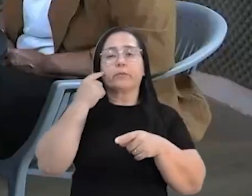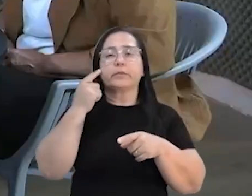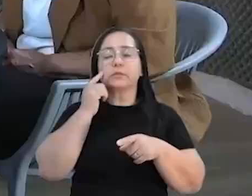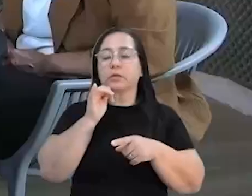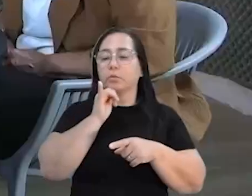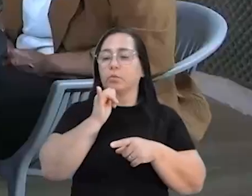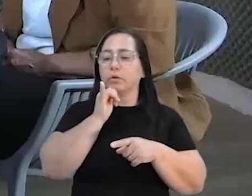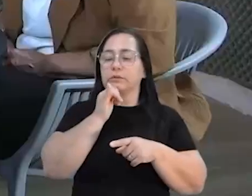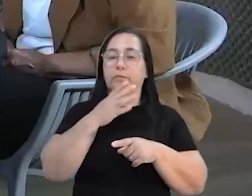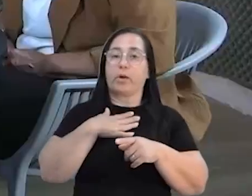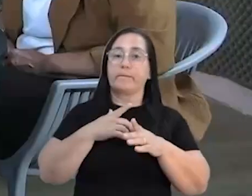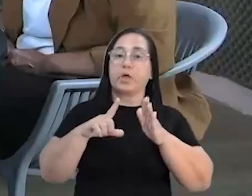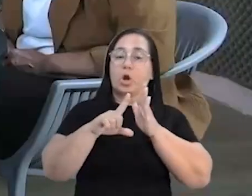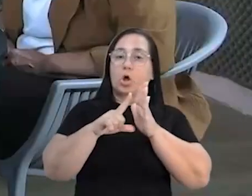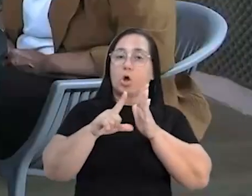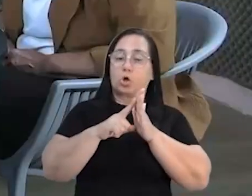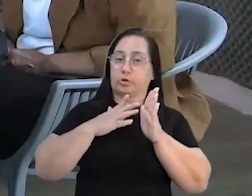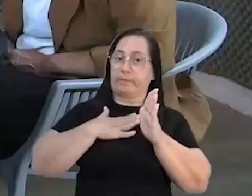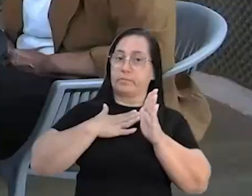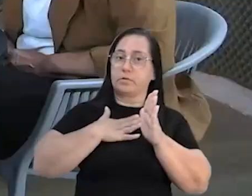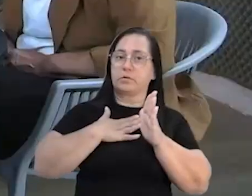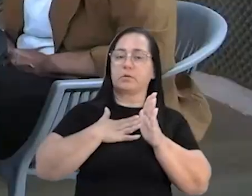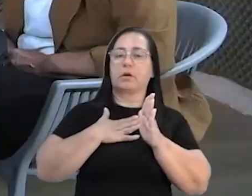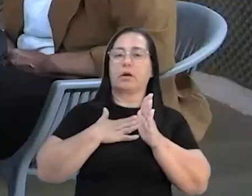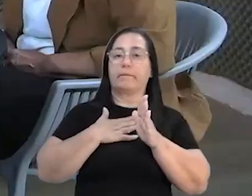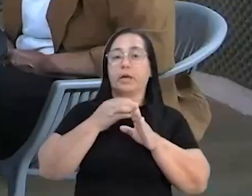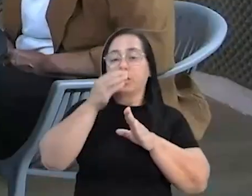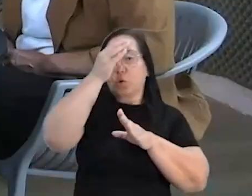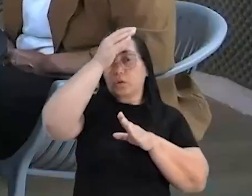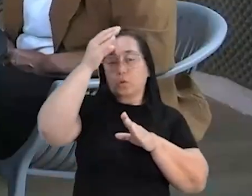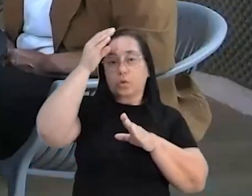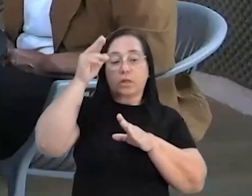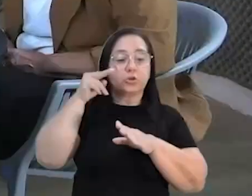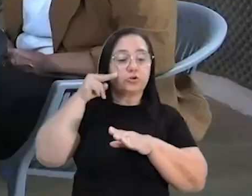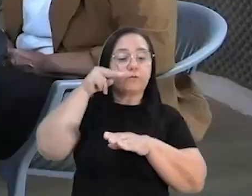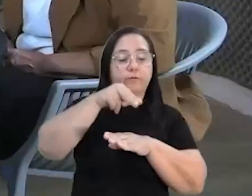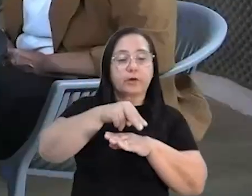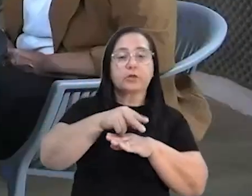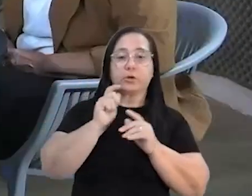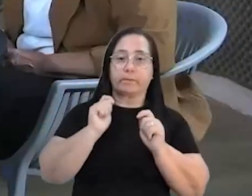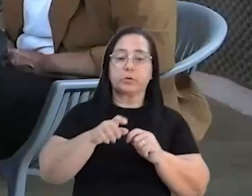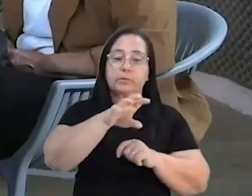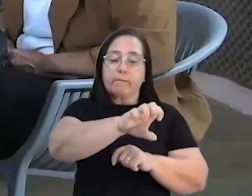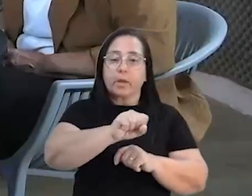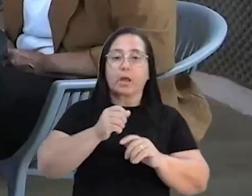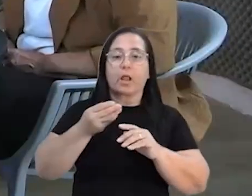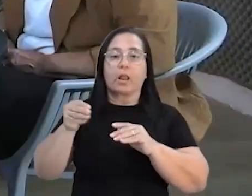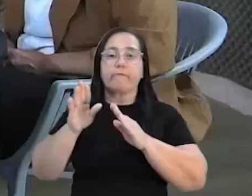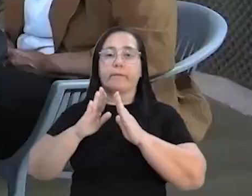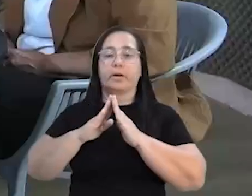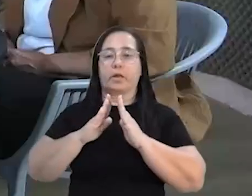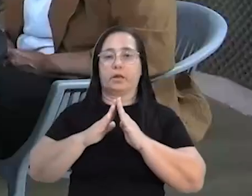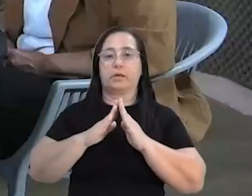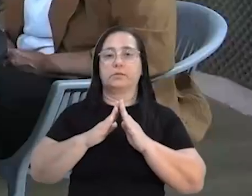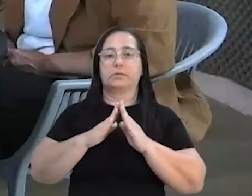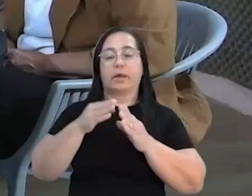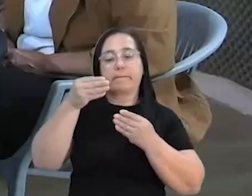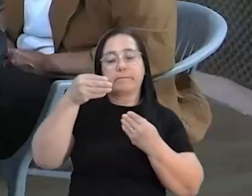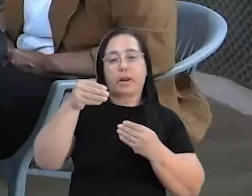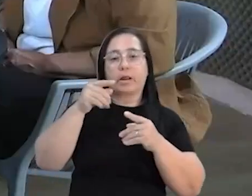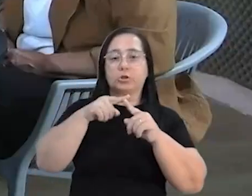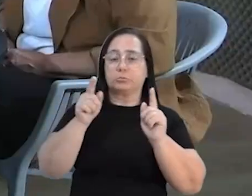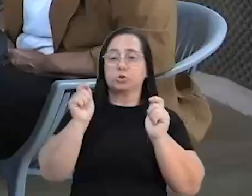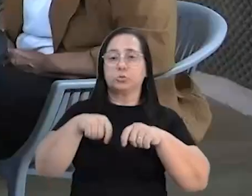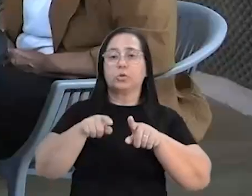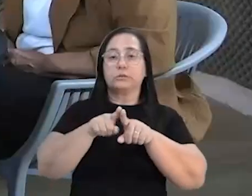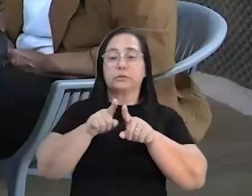para colocar na minha loja mesmo, para que o cliente, no final das contas, pudesse pegar e levar para casa, ou que a gente pudesse dentro da embalagem. Mas